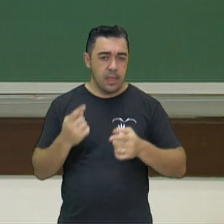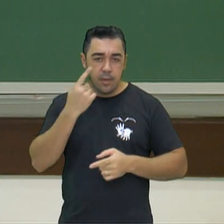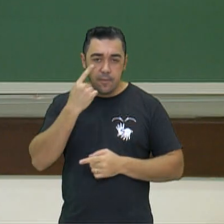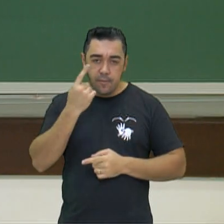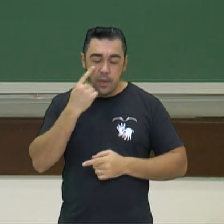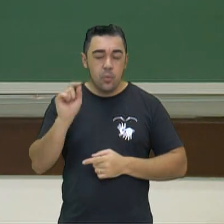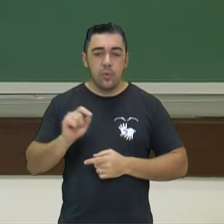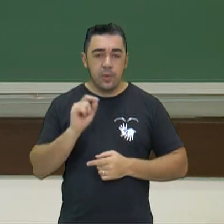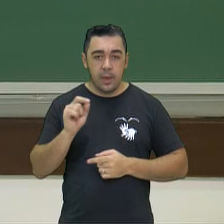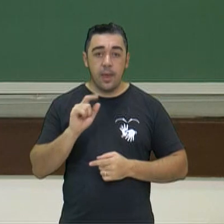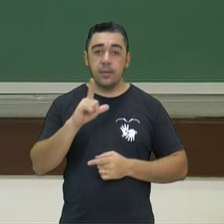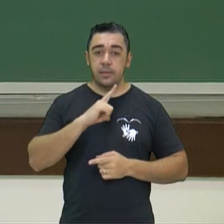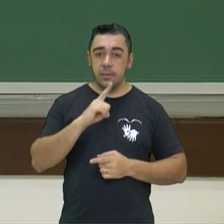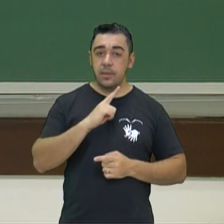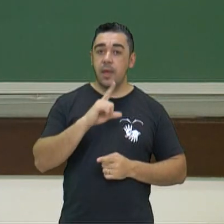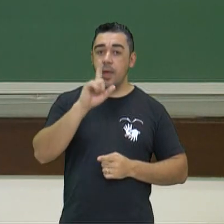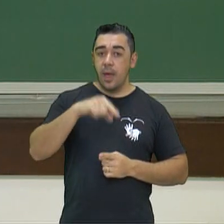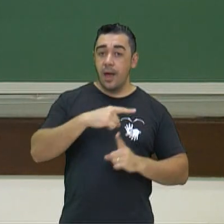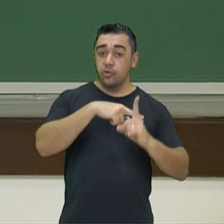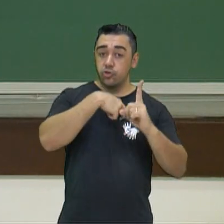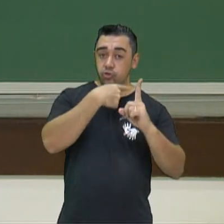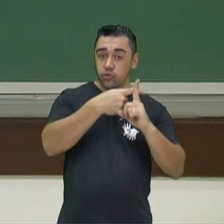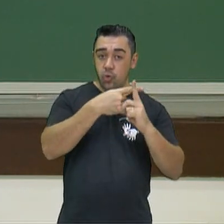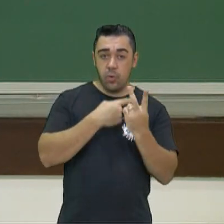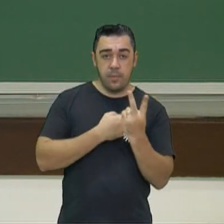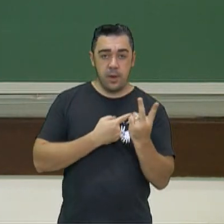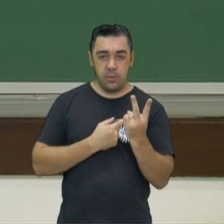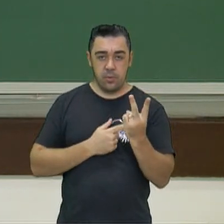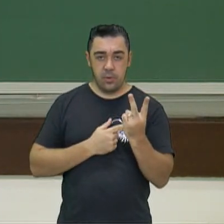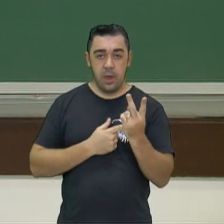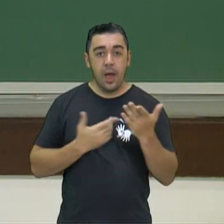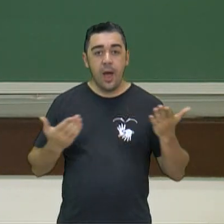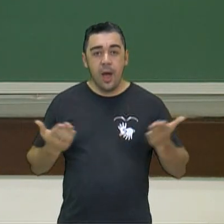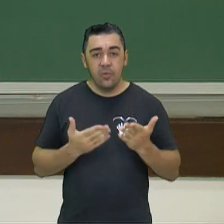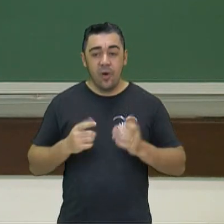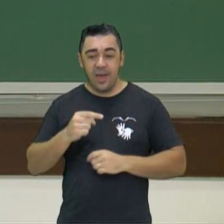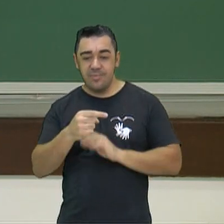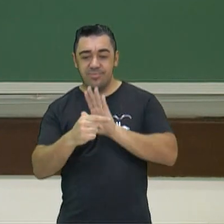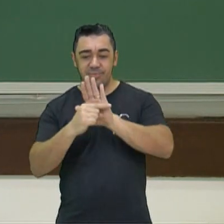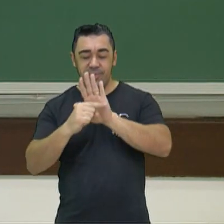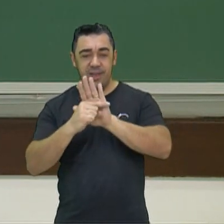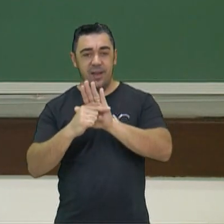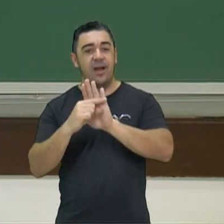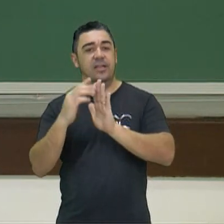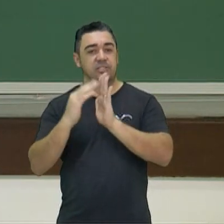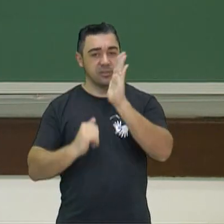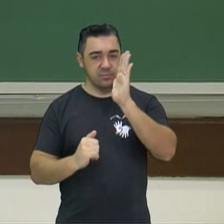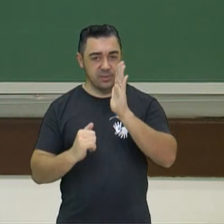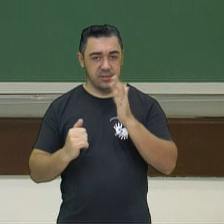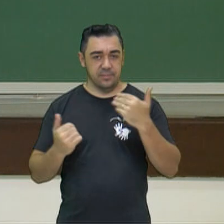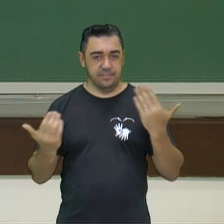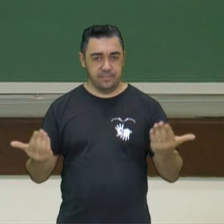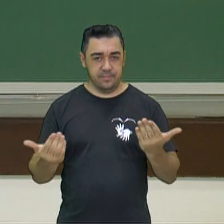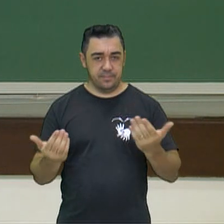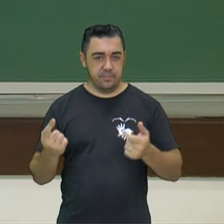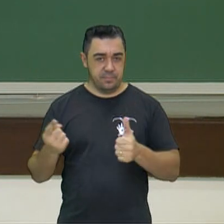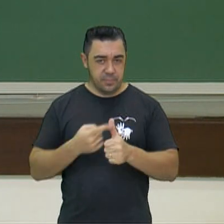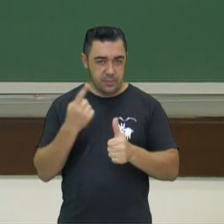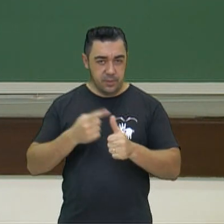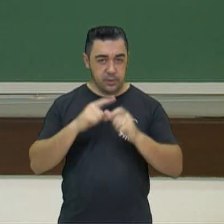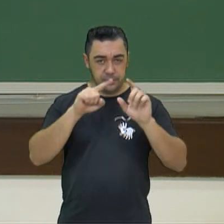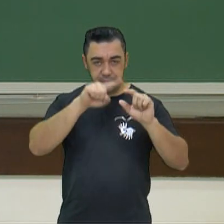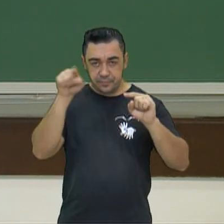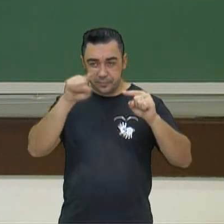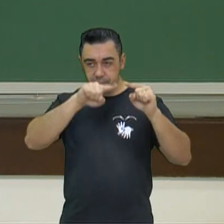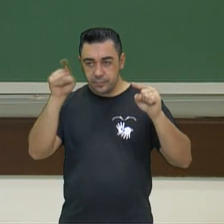Nós estávamos vendo até agora o produto da soma de dois termos. Agora é o produto da diferença, primeiro pela propriedade distributiva.